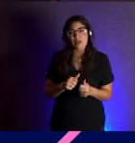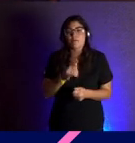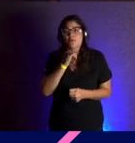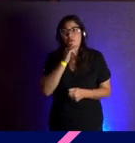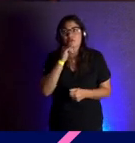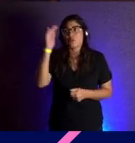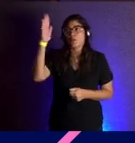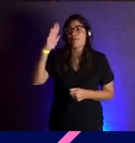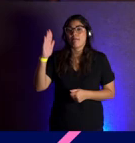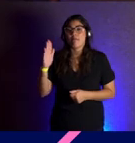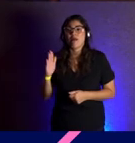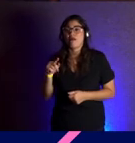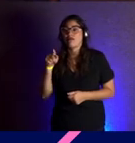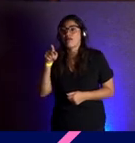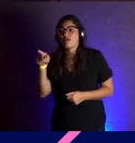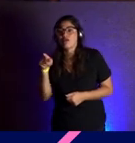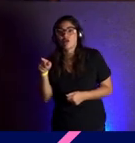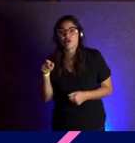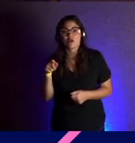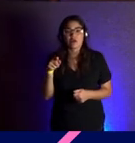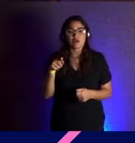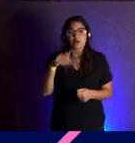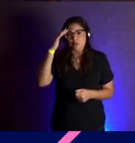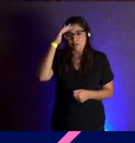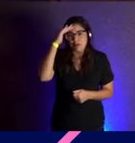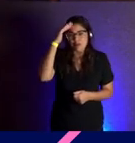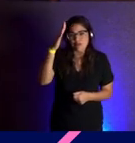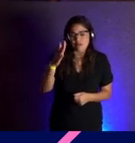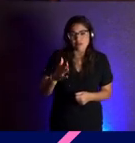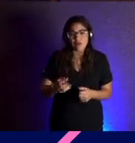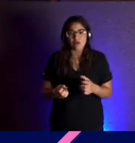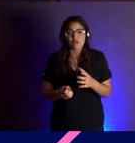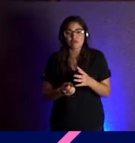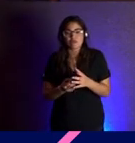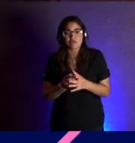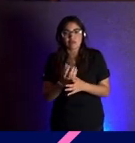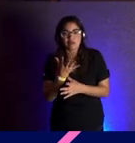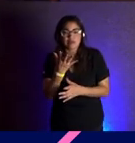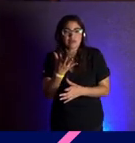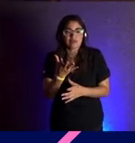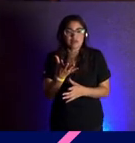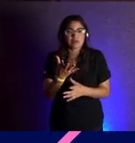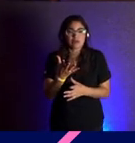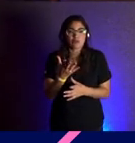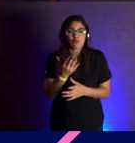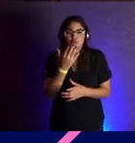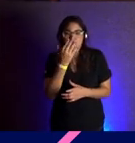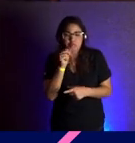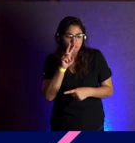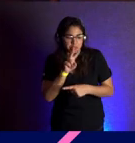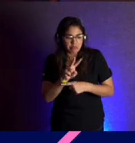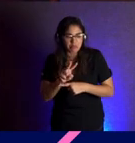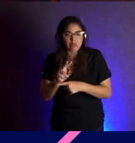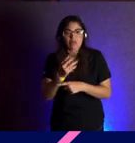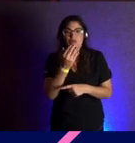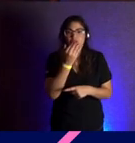atores que dominam a produção de carne, que dominam a agropecuária. Então, existe